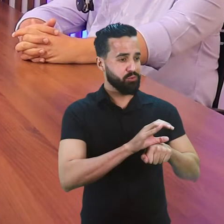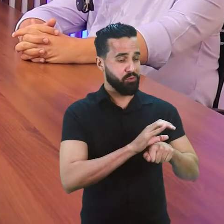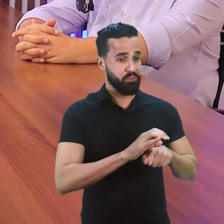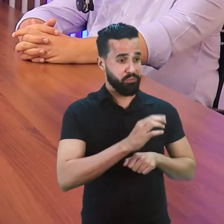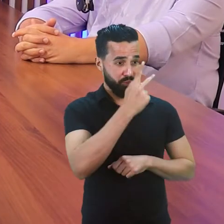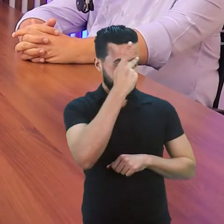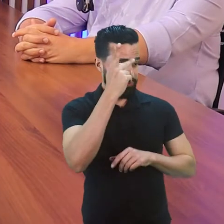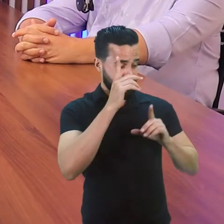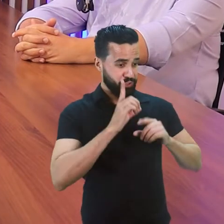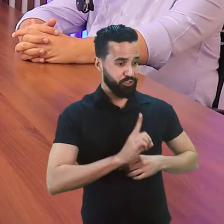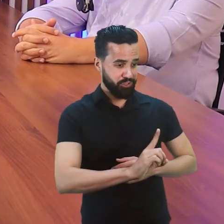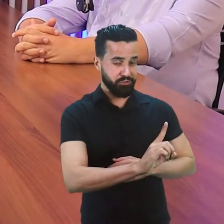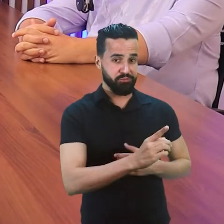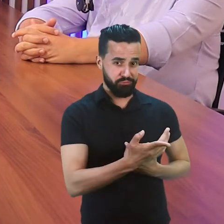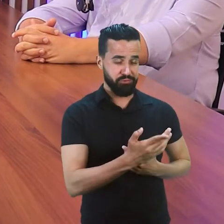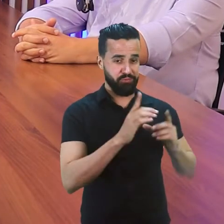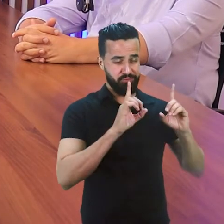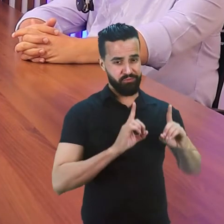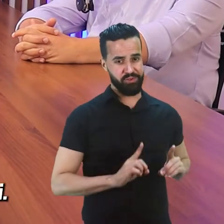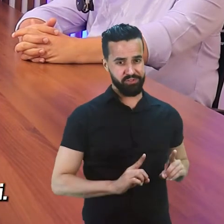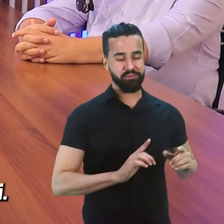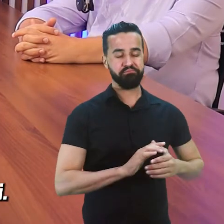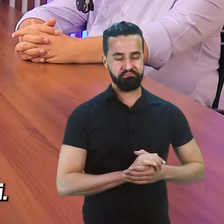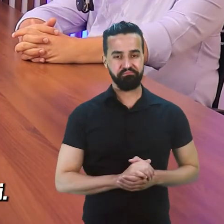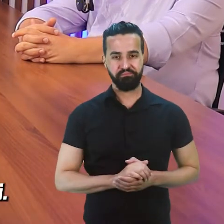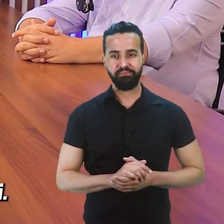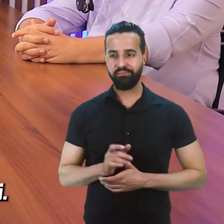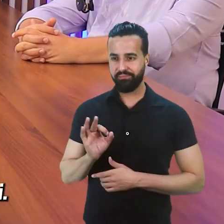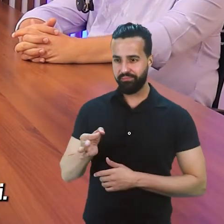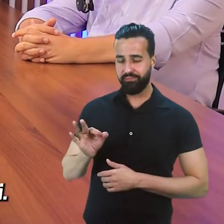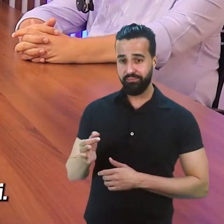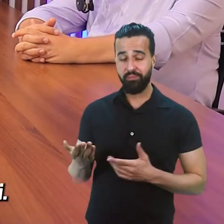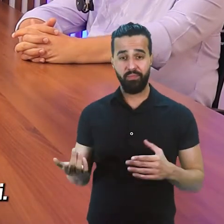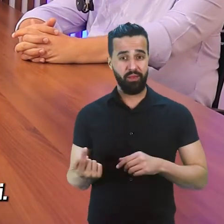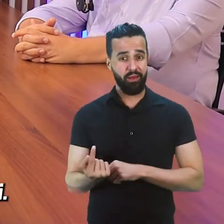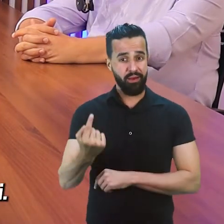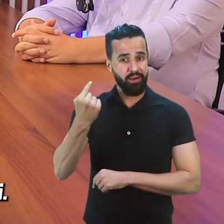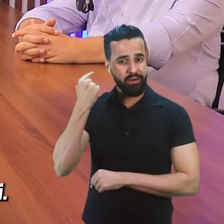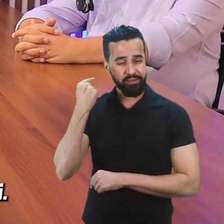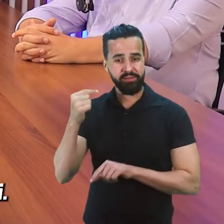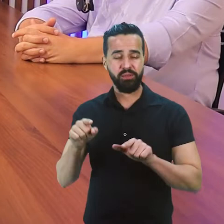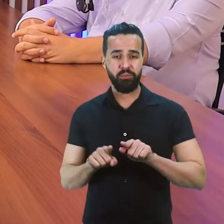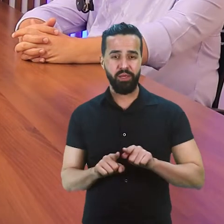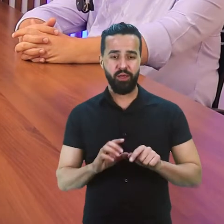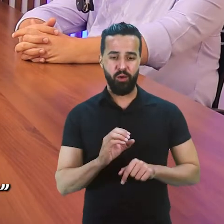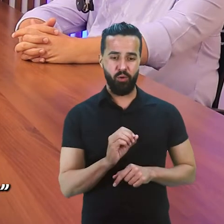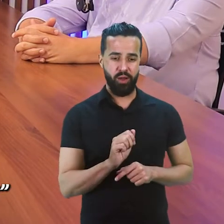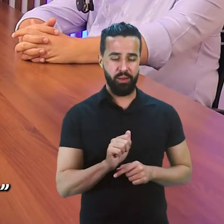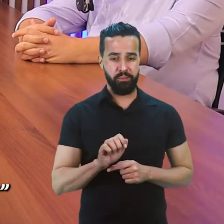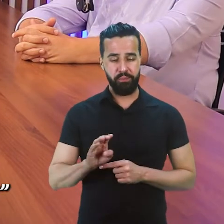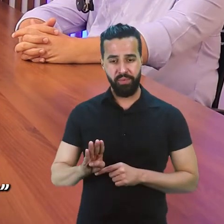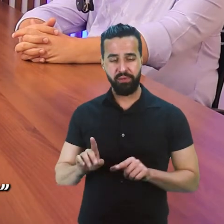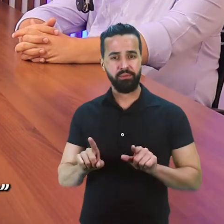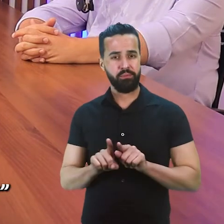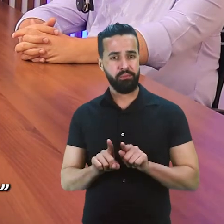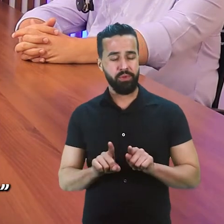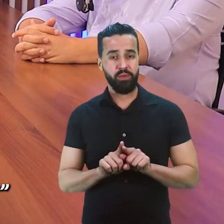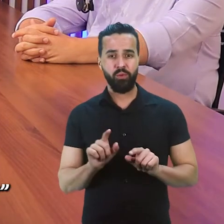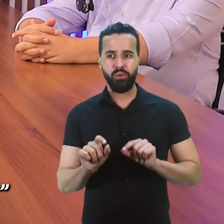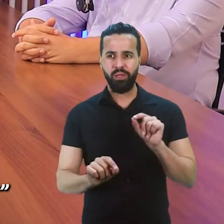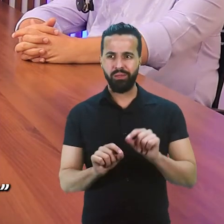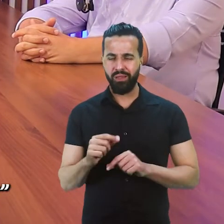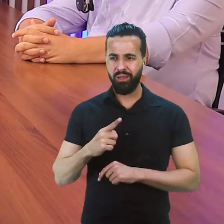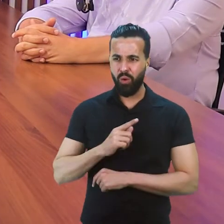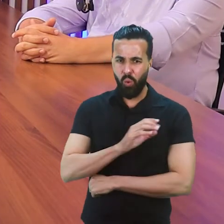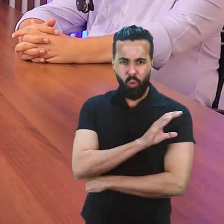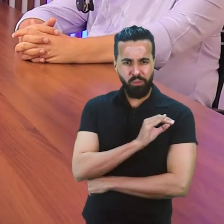peguei, né? Já tinha participado de comissões, igual eu falei lá atrás, da OAB, sempre participei. Pensei, será que tem uma comissão de direitos da pessoa